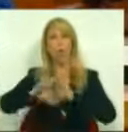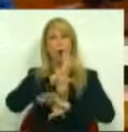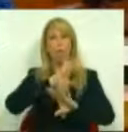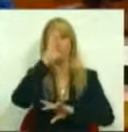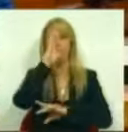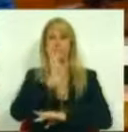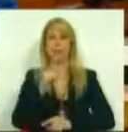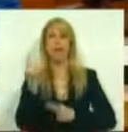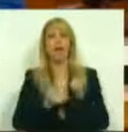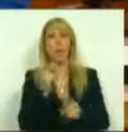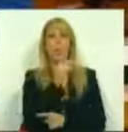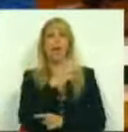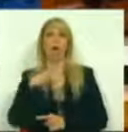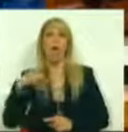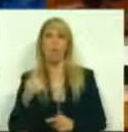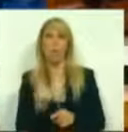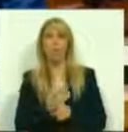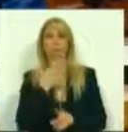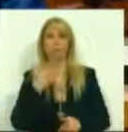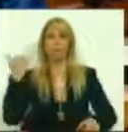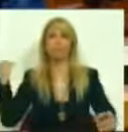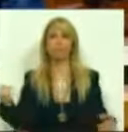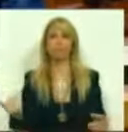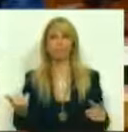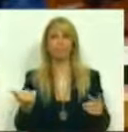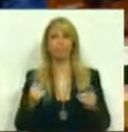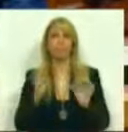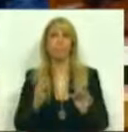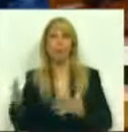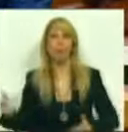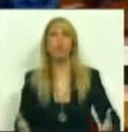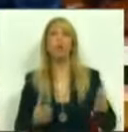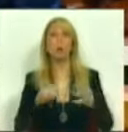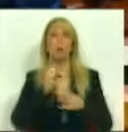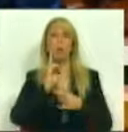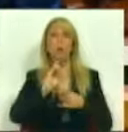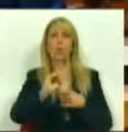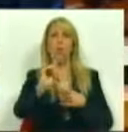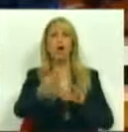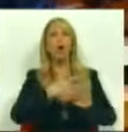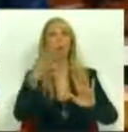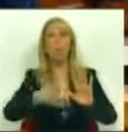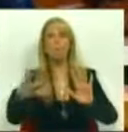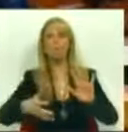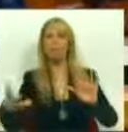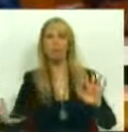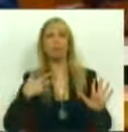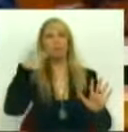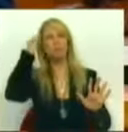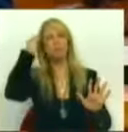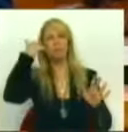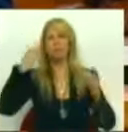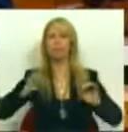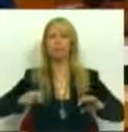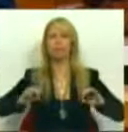de alguns erros e omissões próprios de um percurso tão longo e complexo, não devem arrepender-se dos